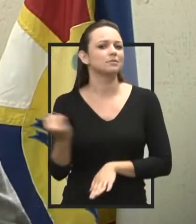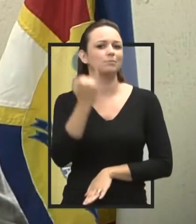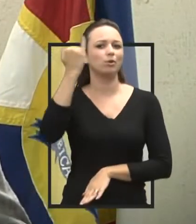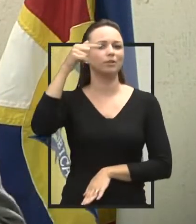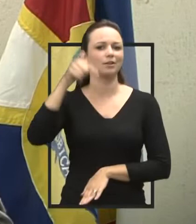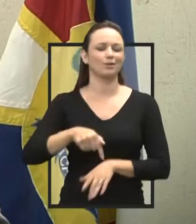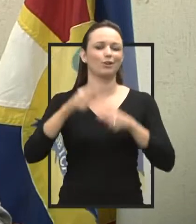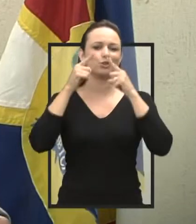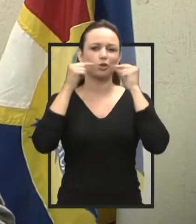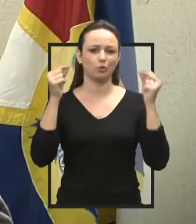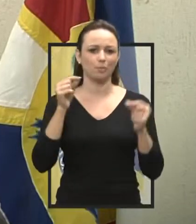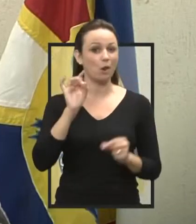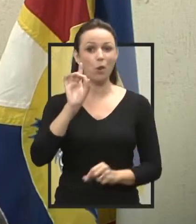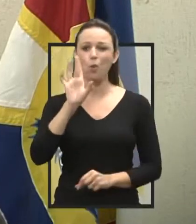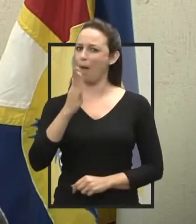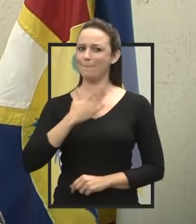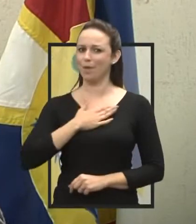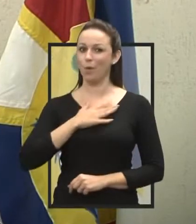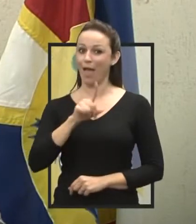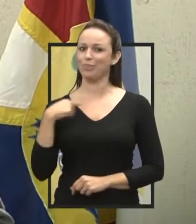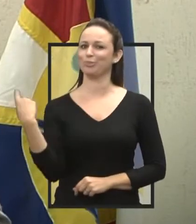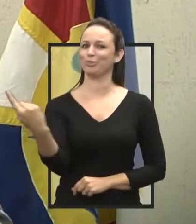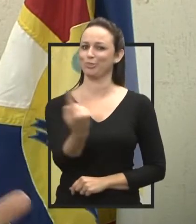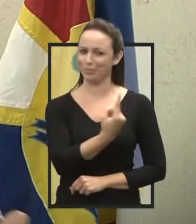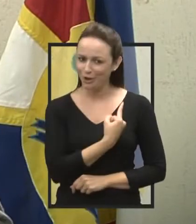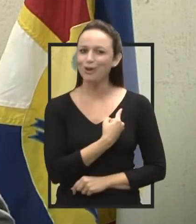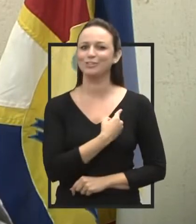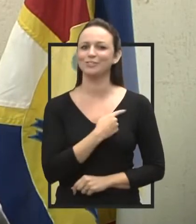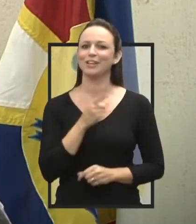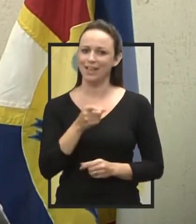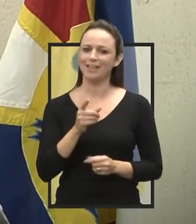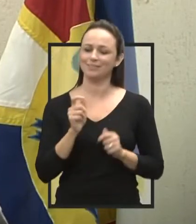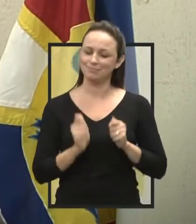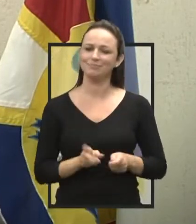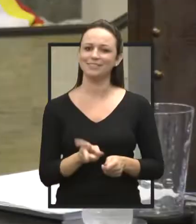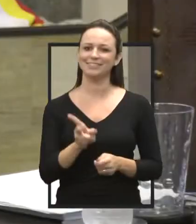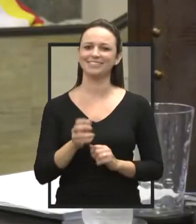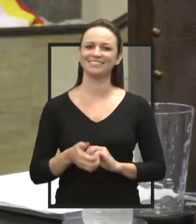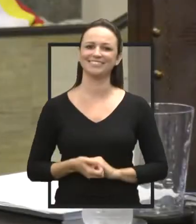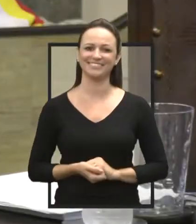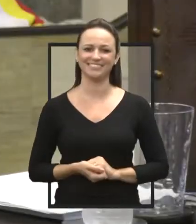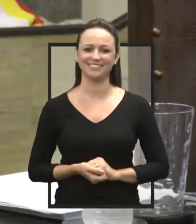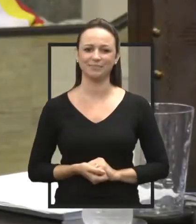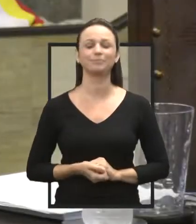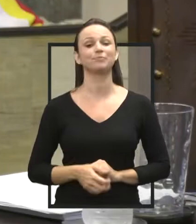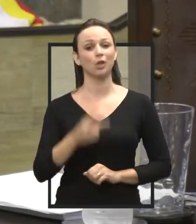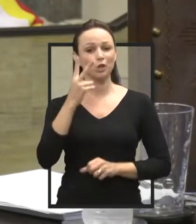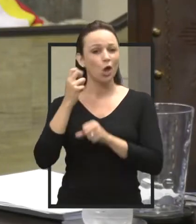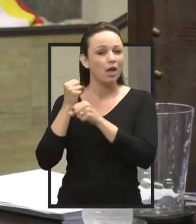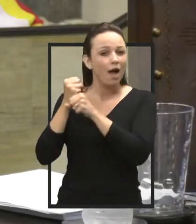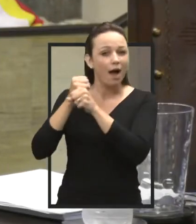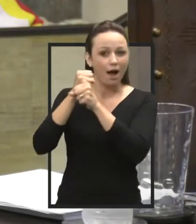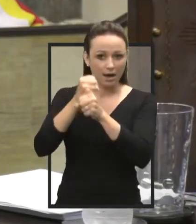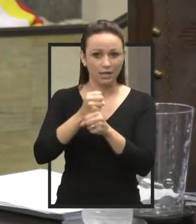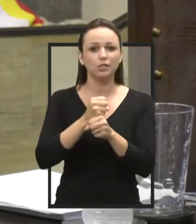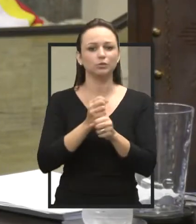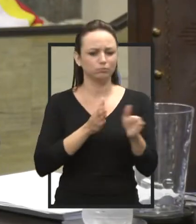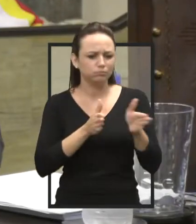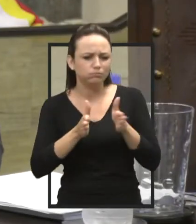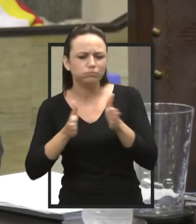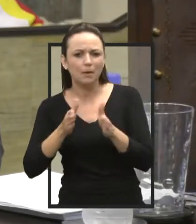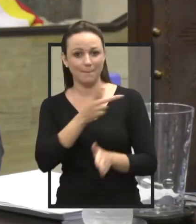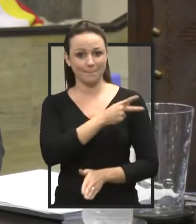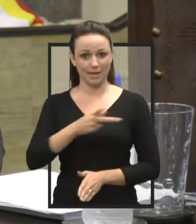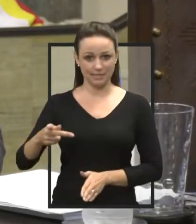cidade, mas que nunca foi meu, sempre foi nosso, e é assim que ele precisa ser. Em 2 anos de mandato como presidente